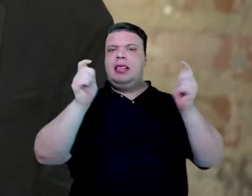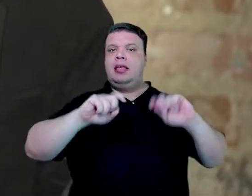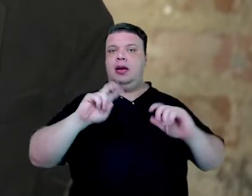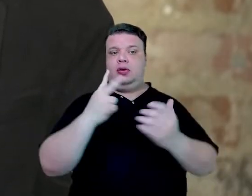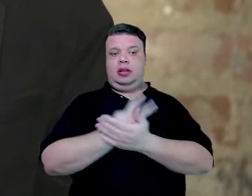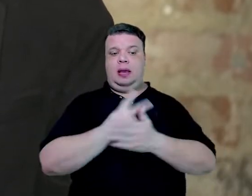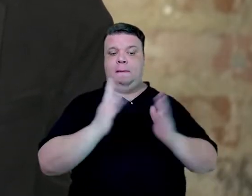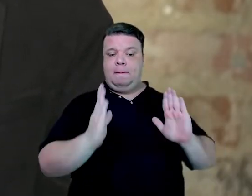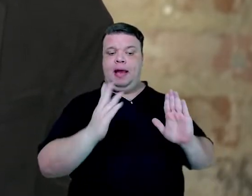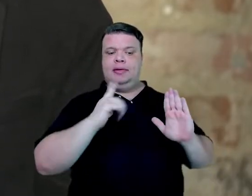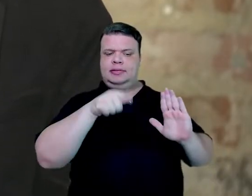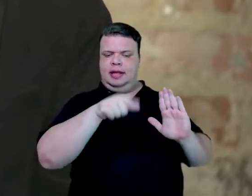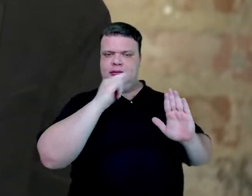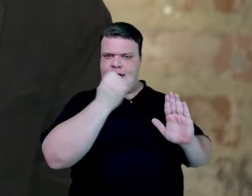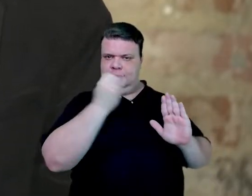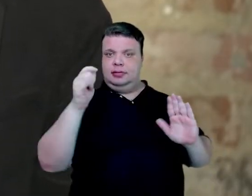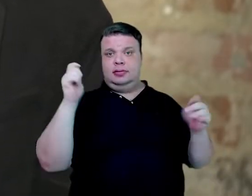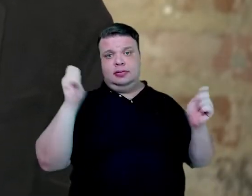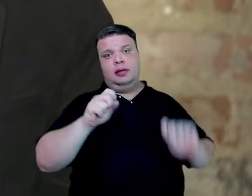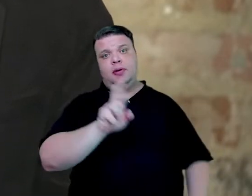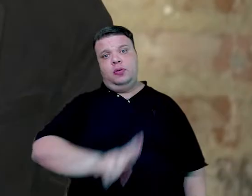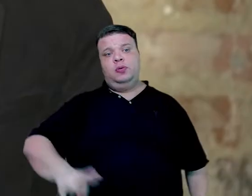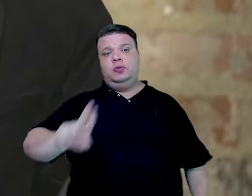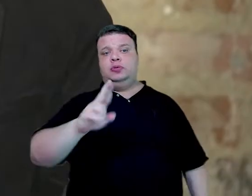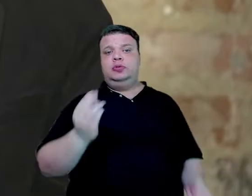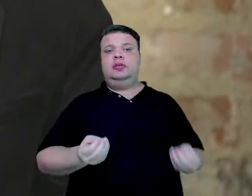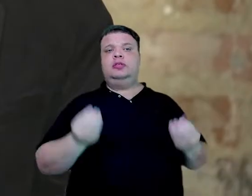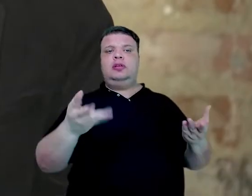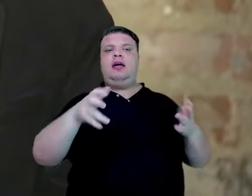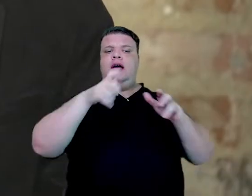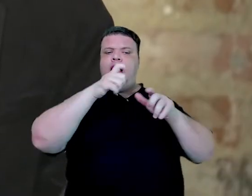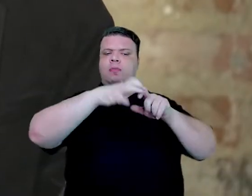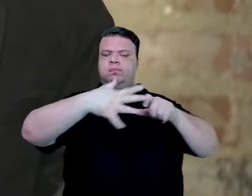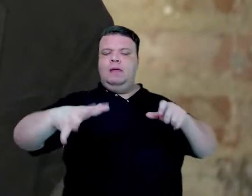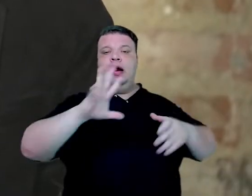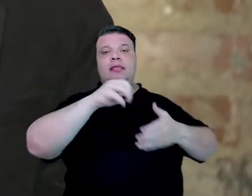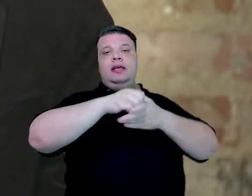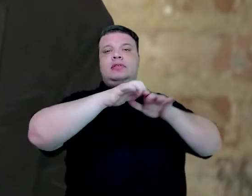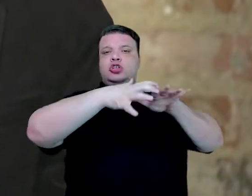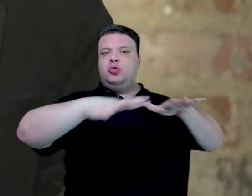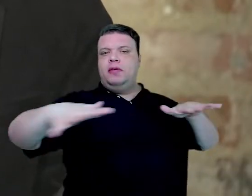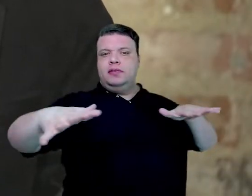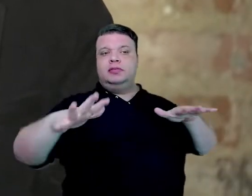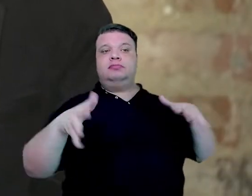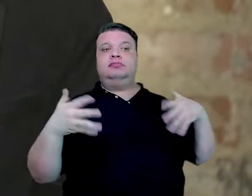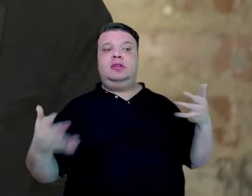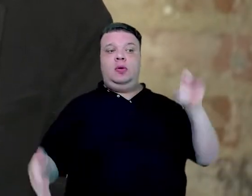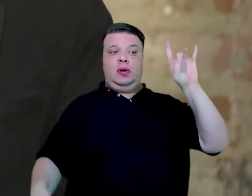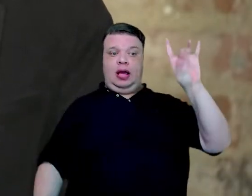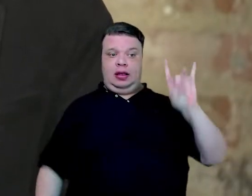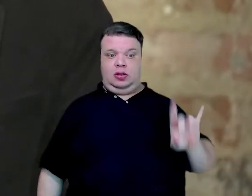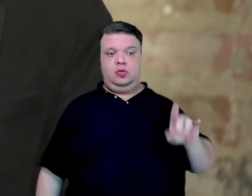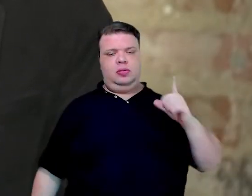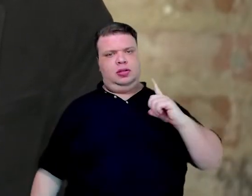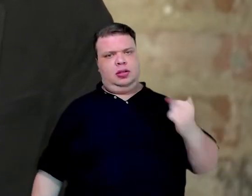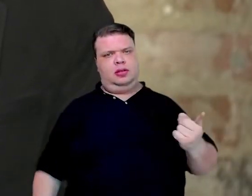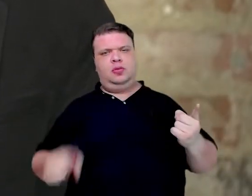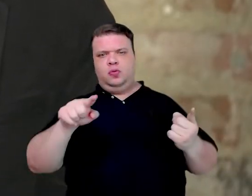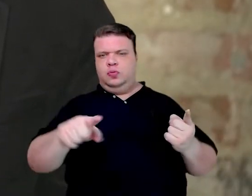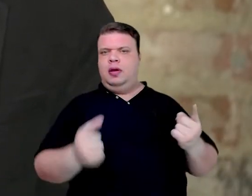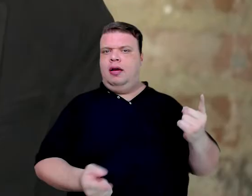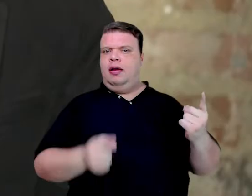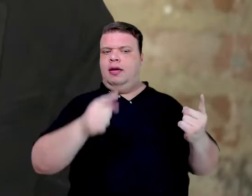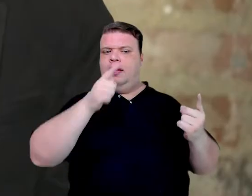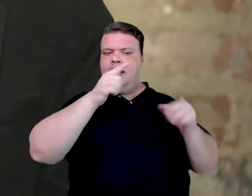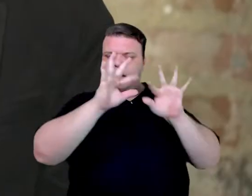superficiais e, consequentemente, parte dessa energia é utilizada para gerar as correntes oceânicas na superfície.